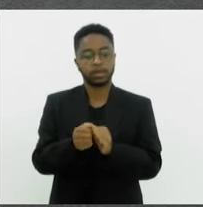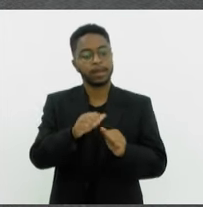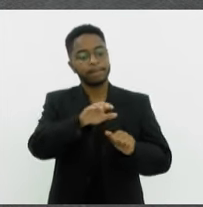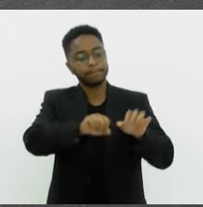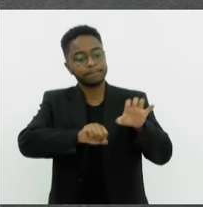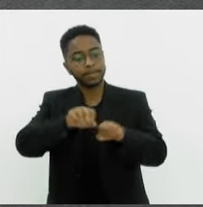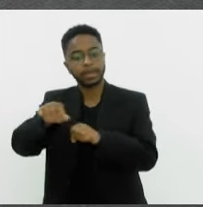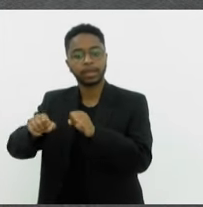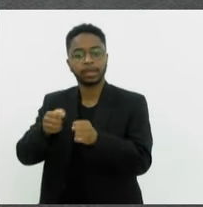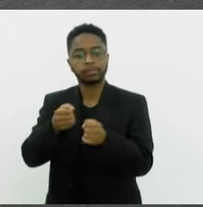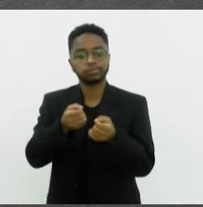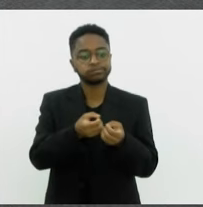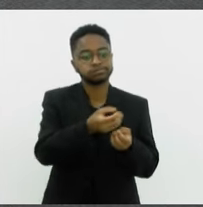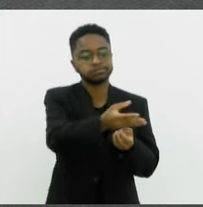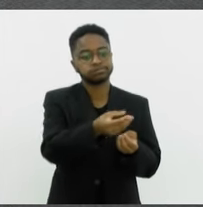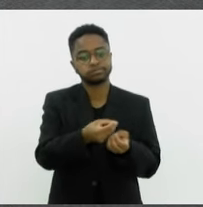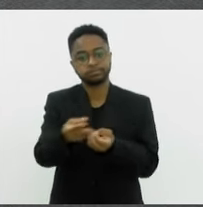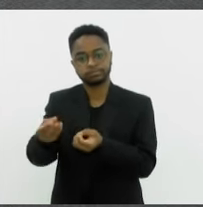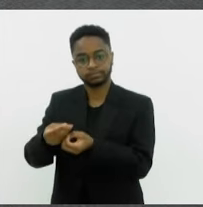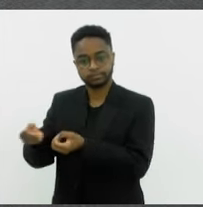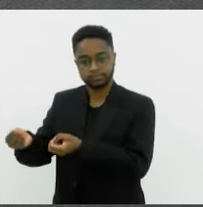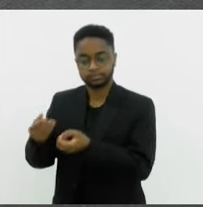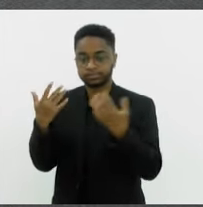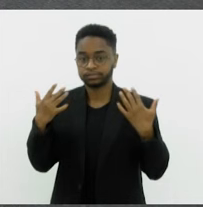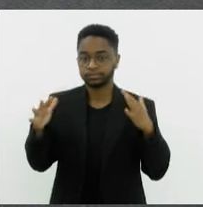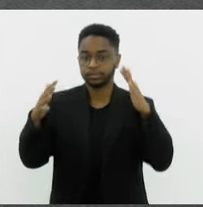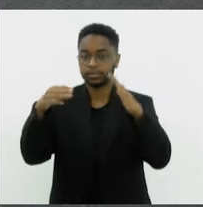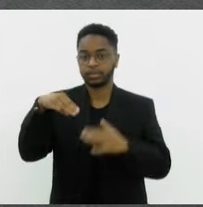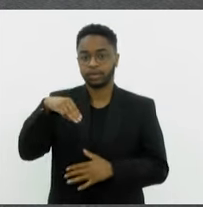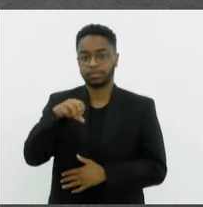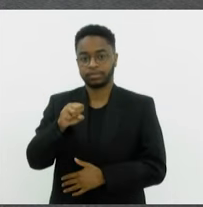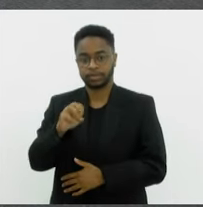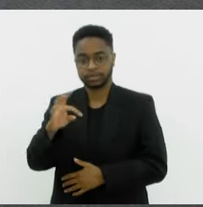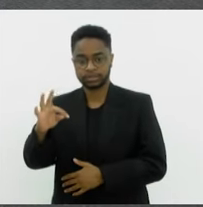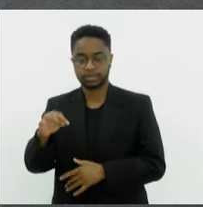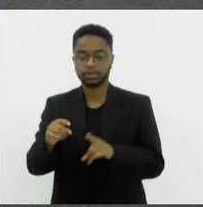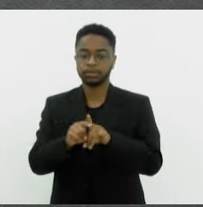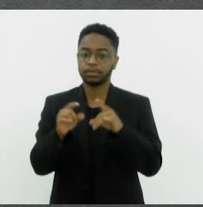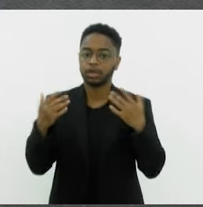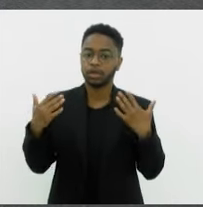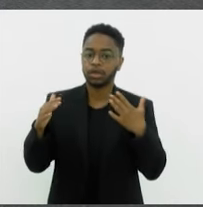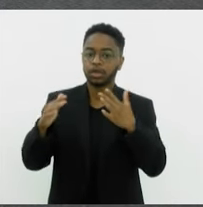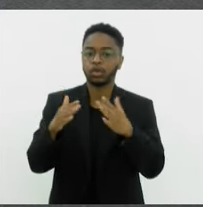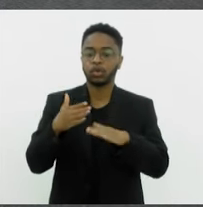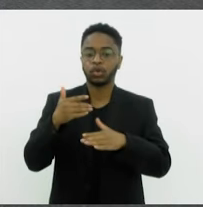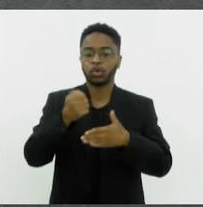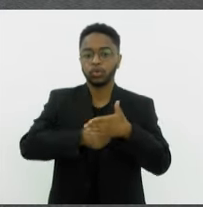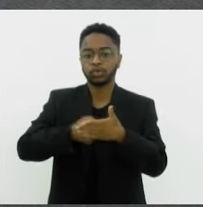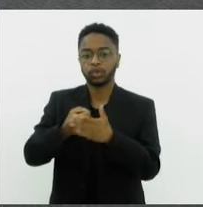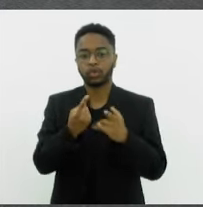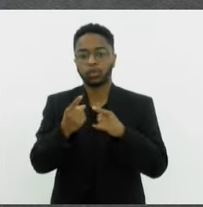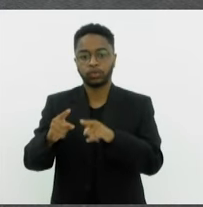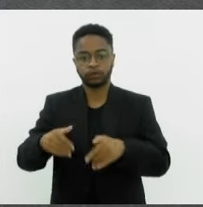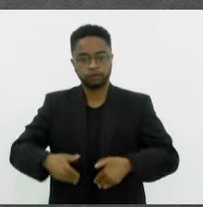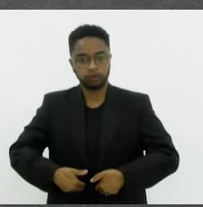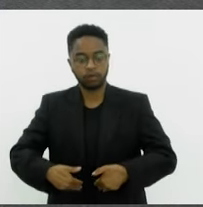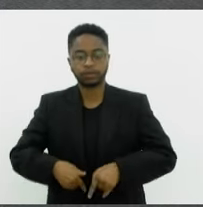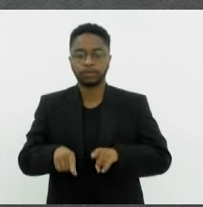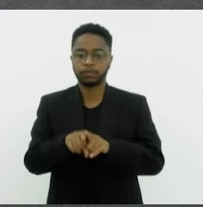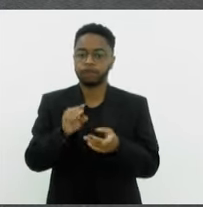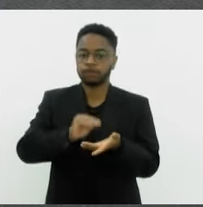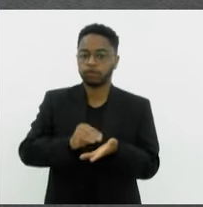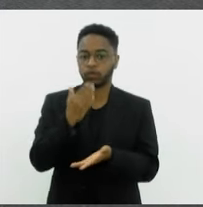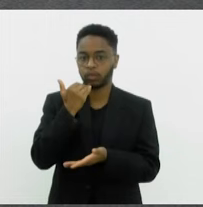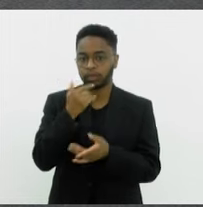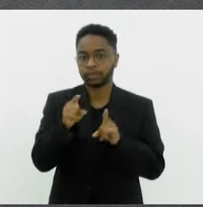e repartir. Viva o MST, viva o combate à fome e à insegurança alimentar, viva ao